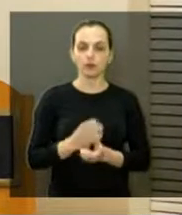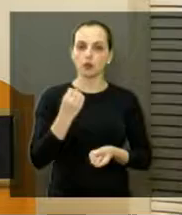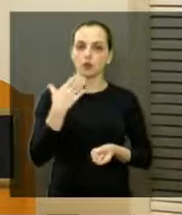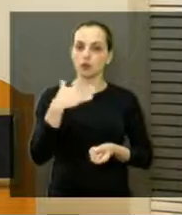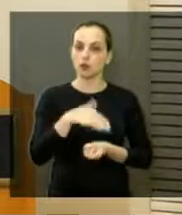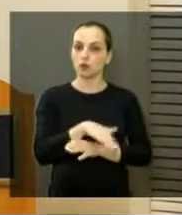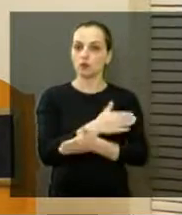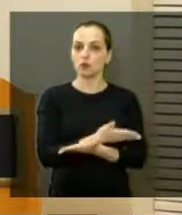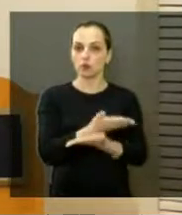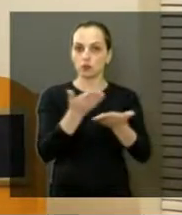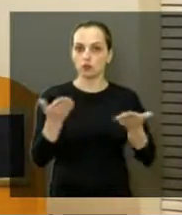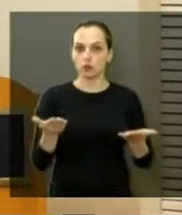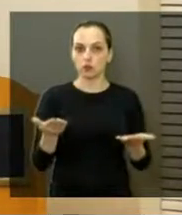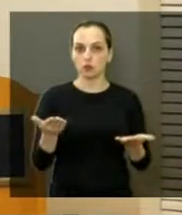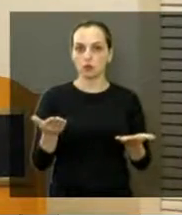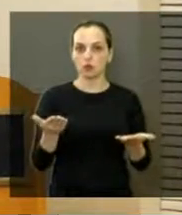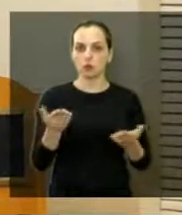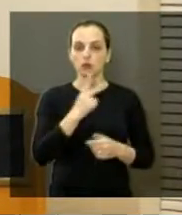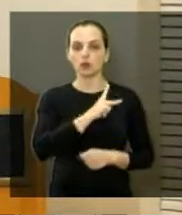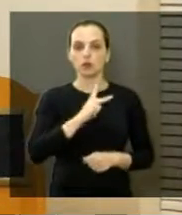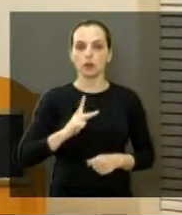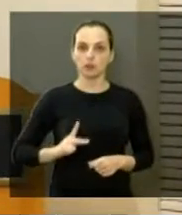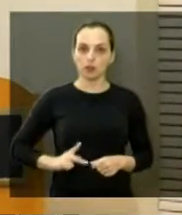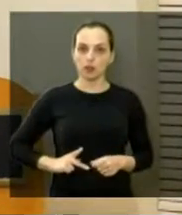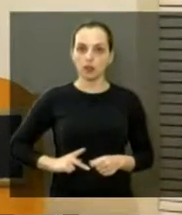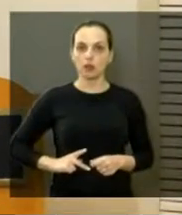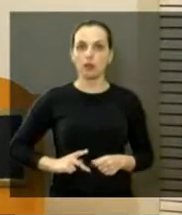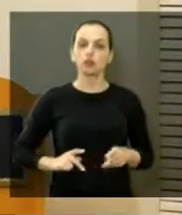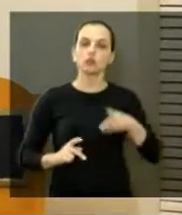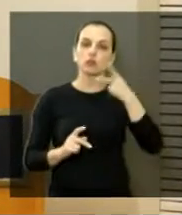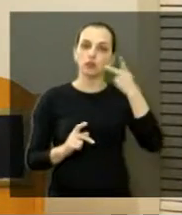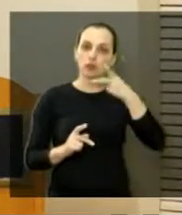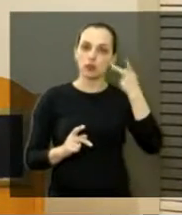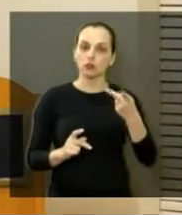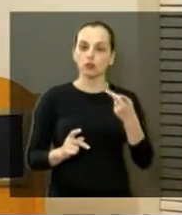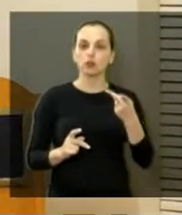Boa noite a todos. Boa noite, senhor presidente, nobres vereadores.